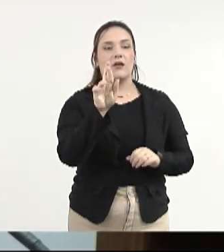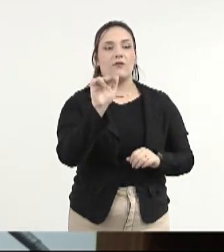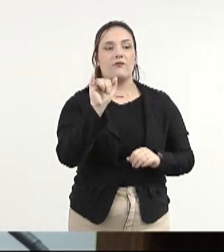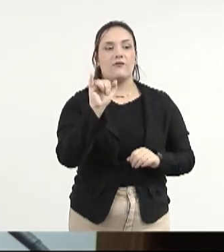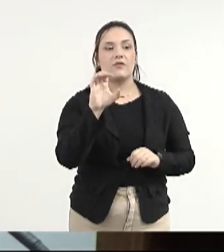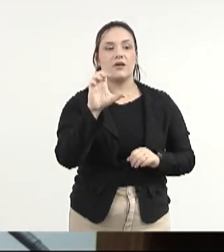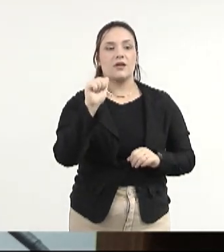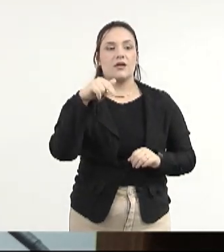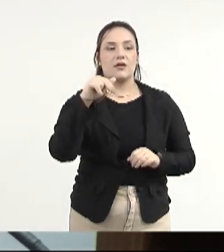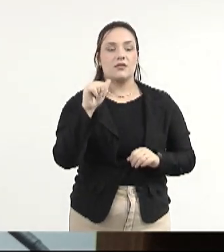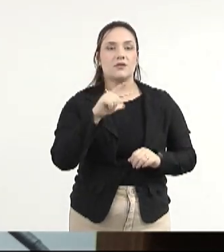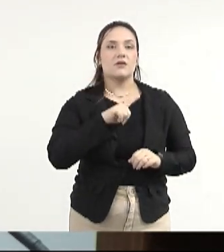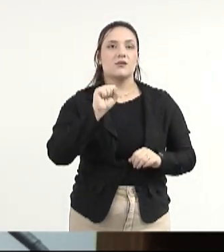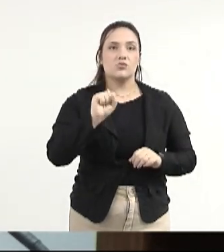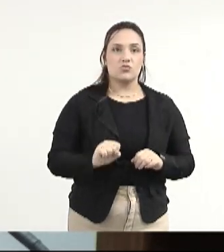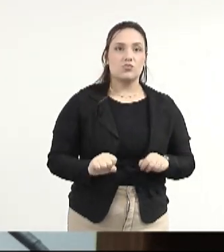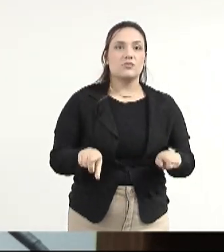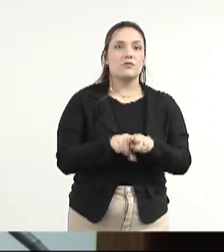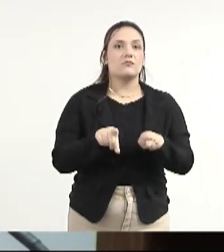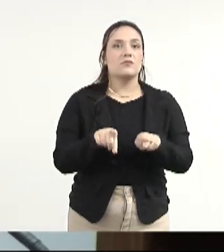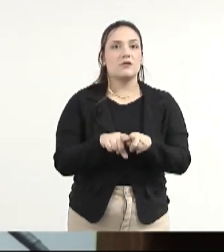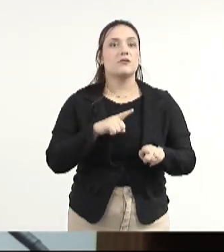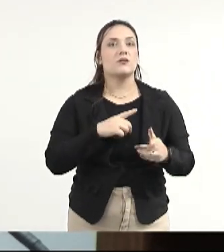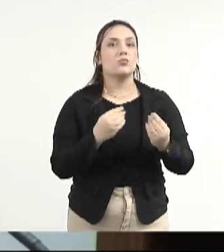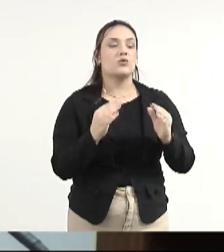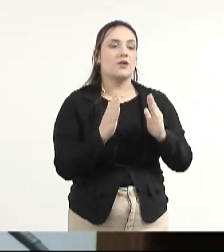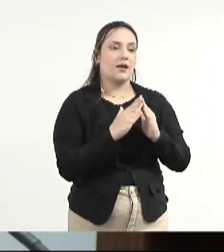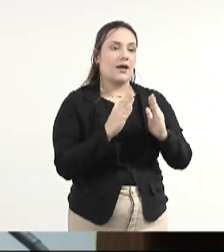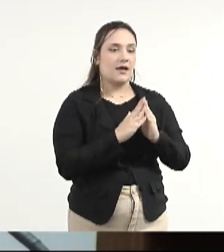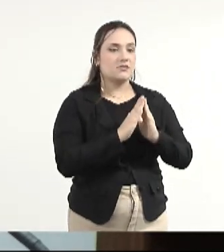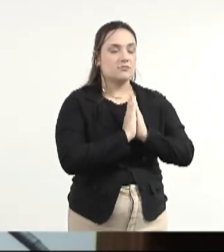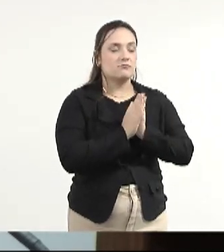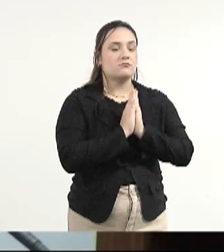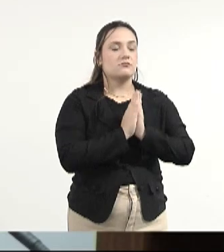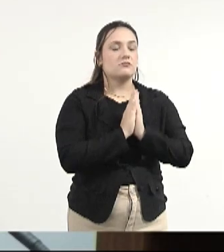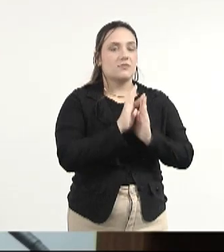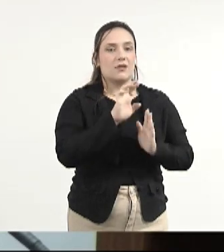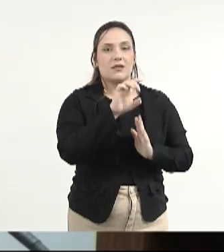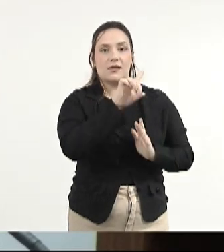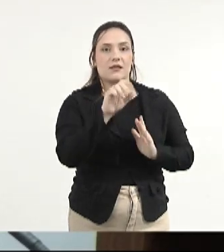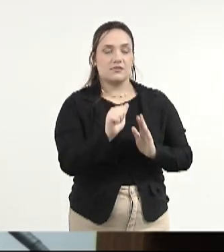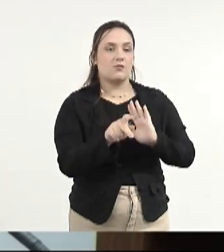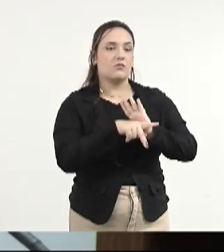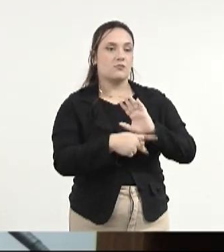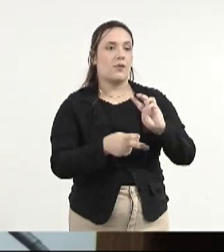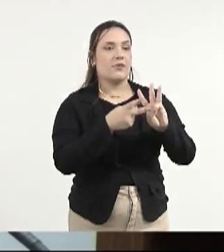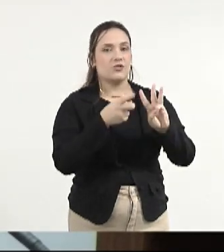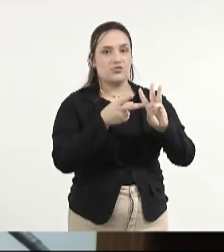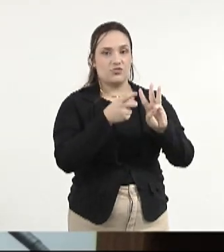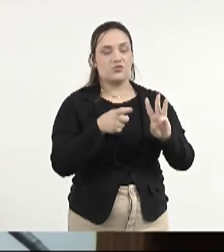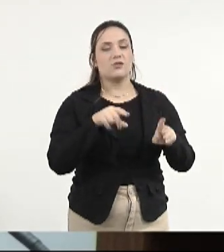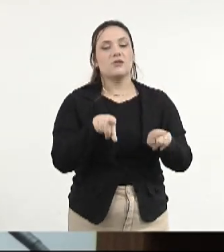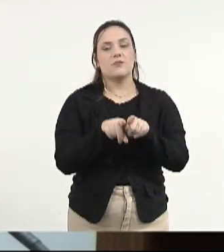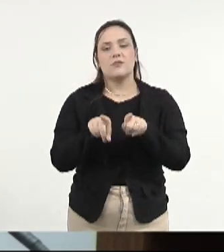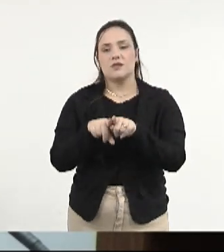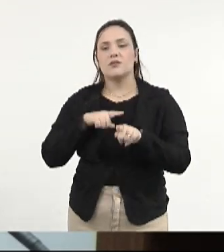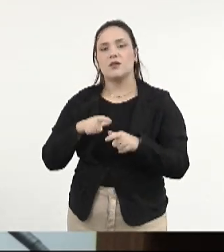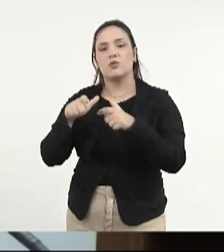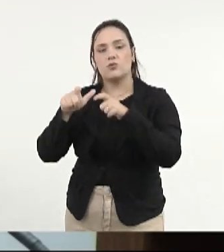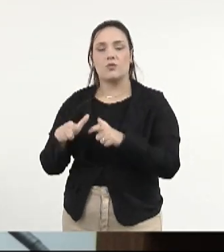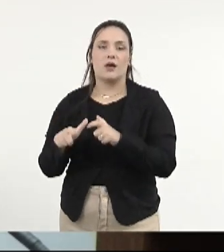Isso acontece muito no sul do estado. Nós temos várias casas de reza indígenas que foram queimadas. Nós temos vários ataques